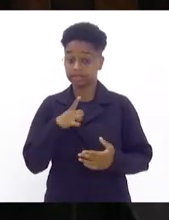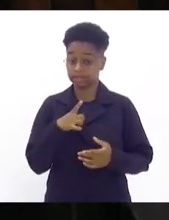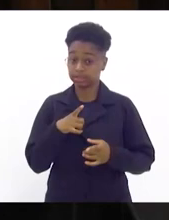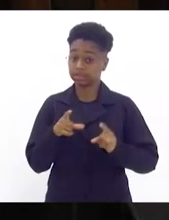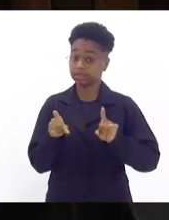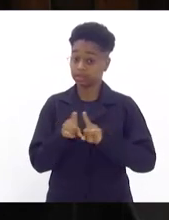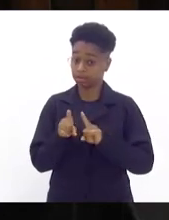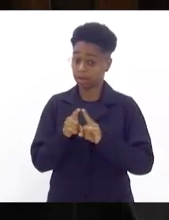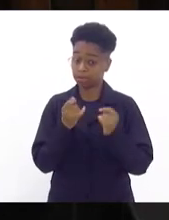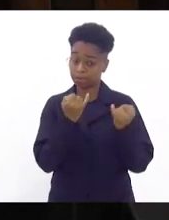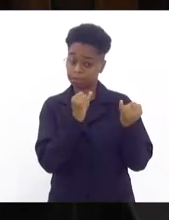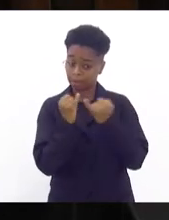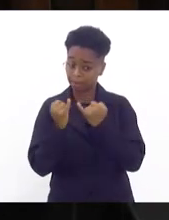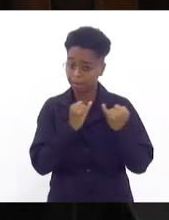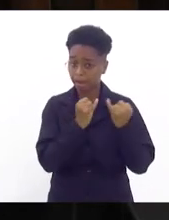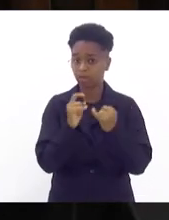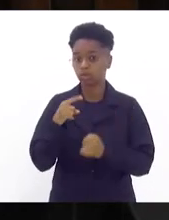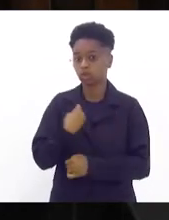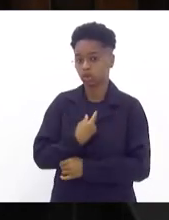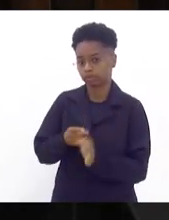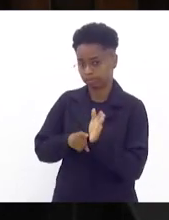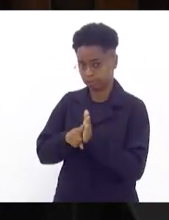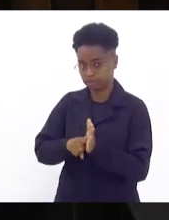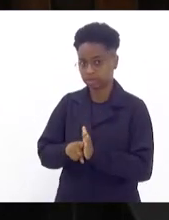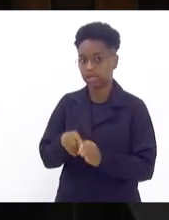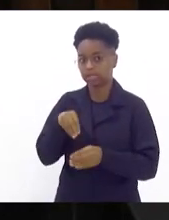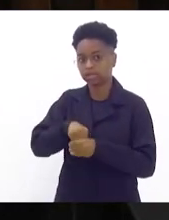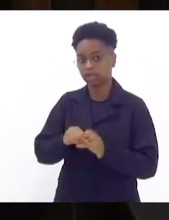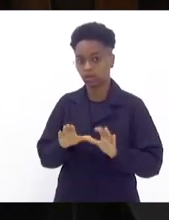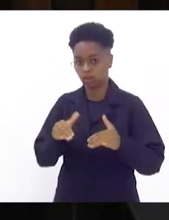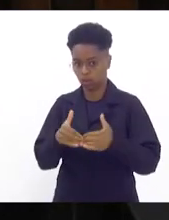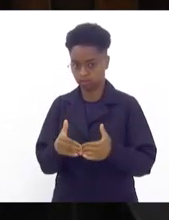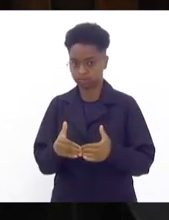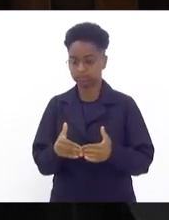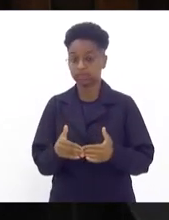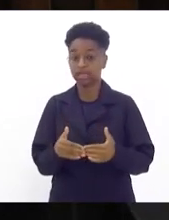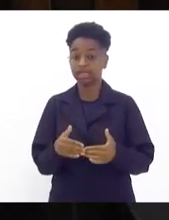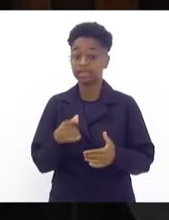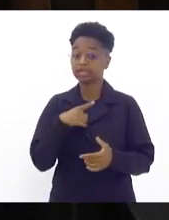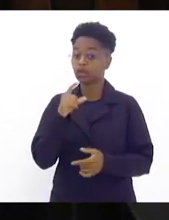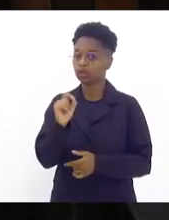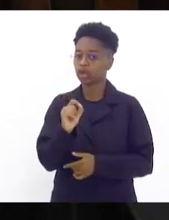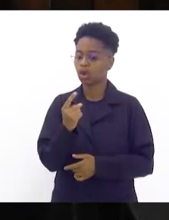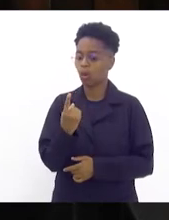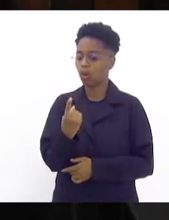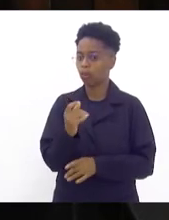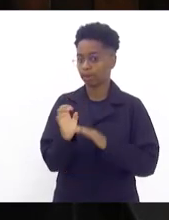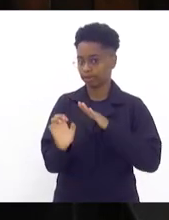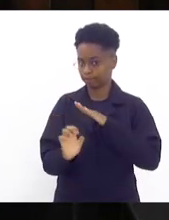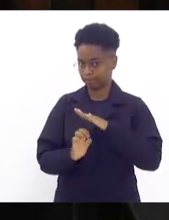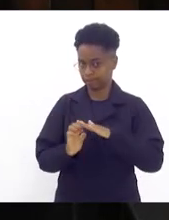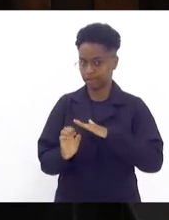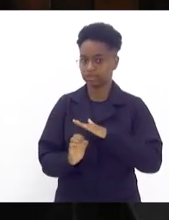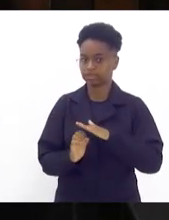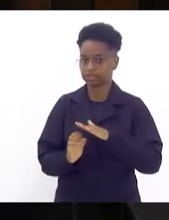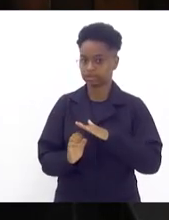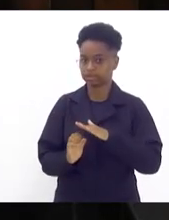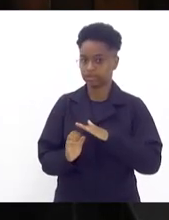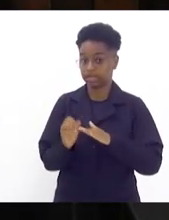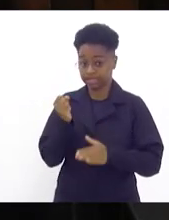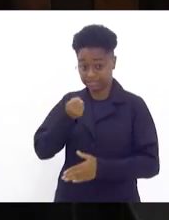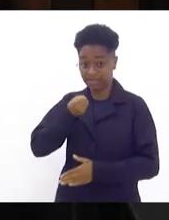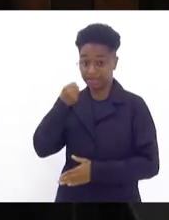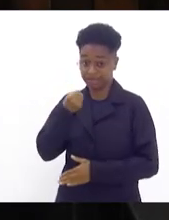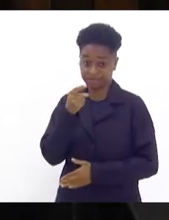a gente vai apurar isso na comissão, que há uma empresa... de cerveja, justamente o